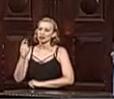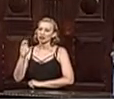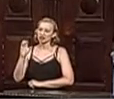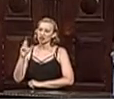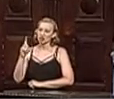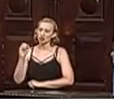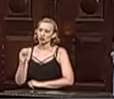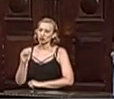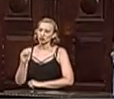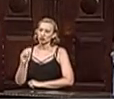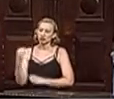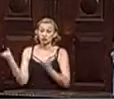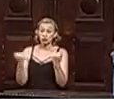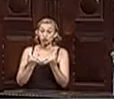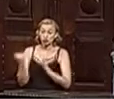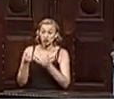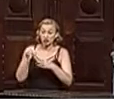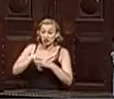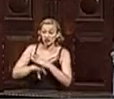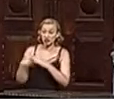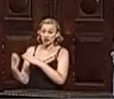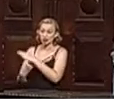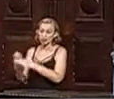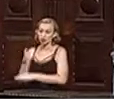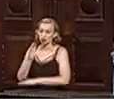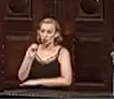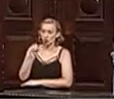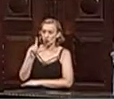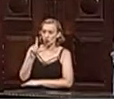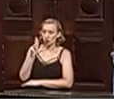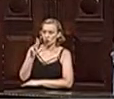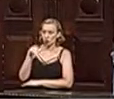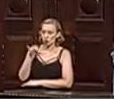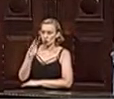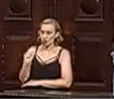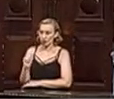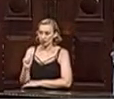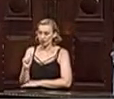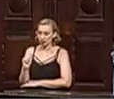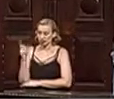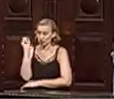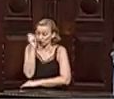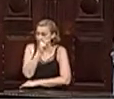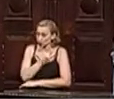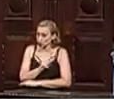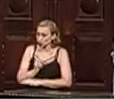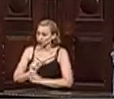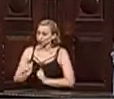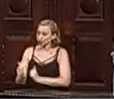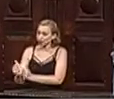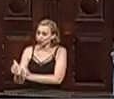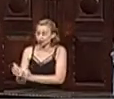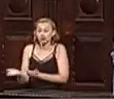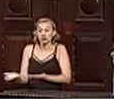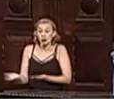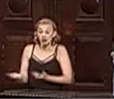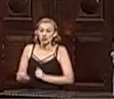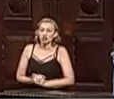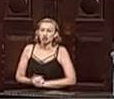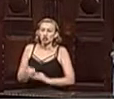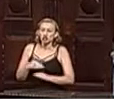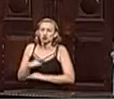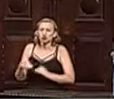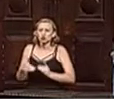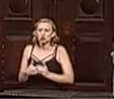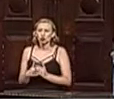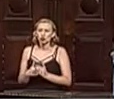tem de dentro da Conlurb são as mais desagregadoras e difíceis possíveis. Com as nomeações de estranhos aos quadros, em todos os